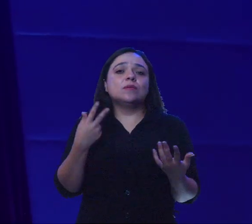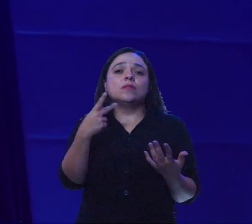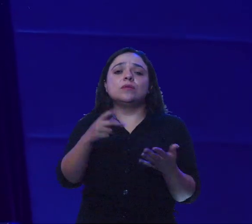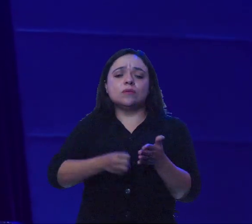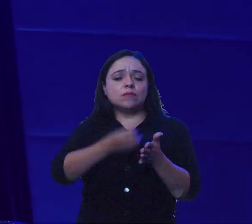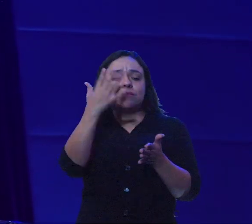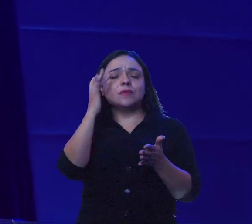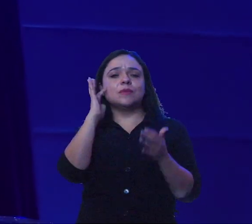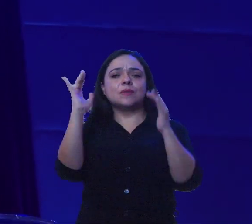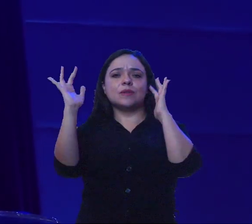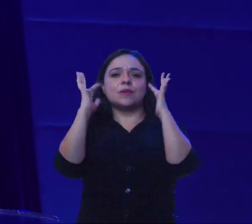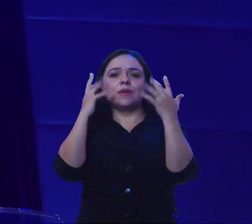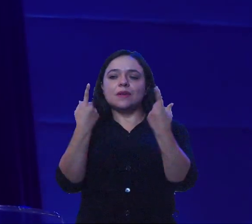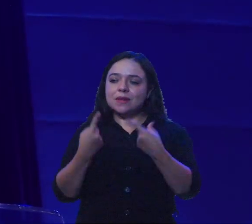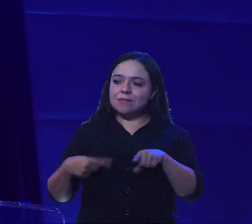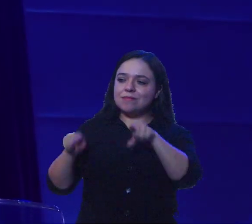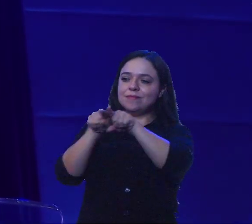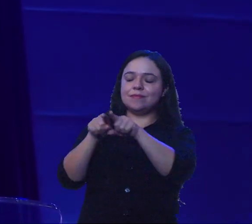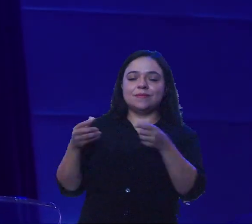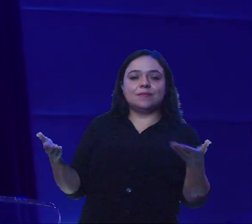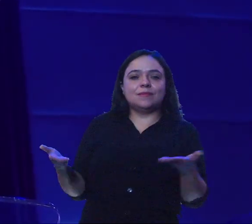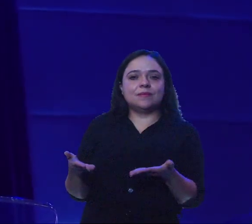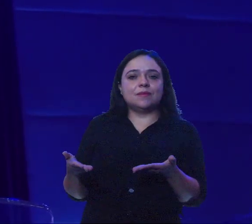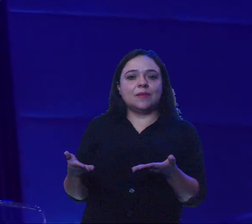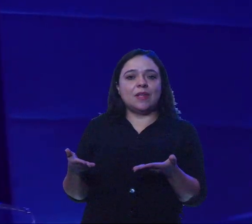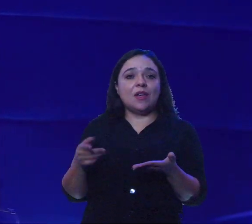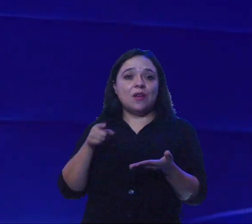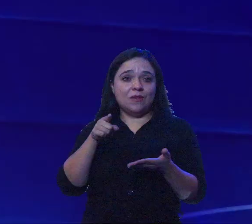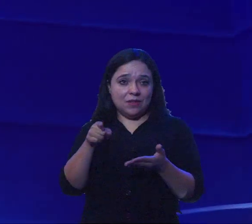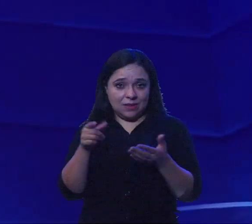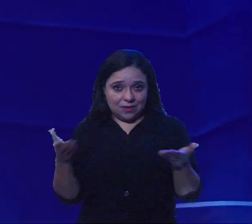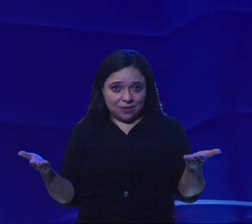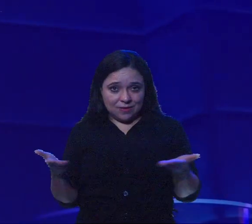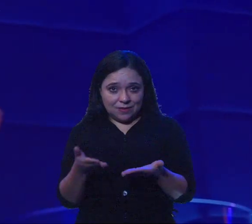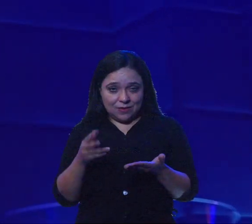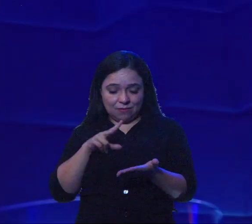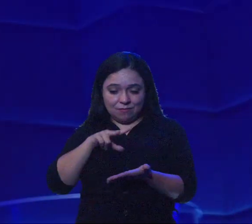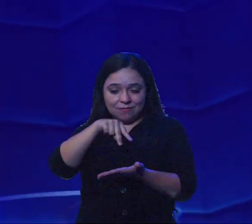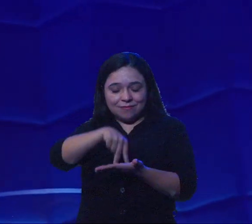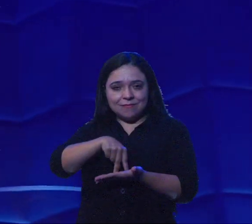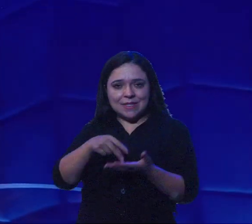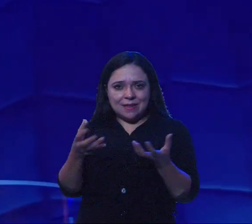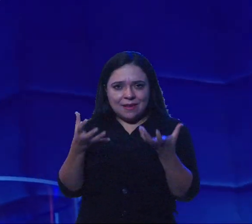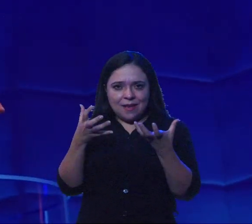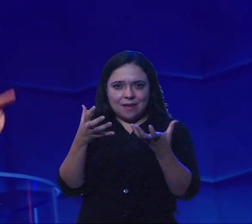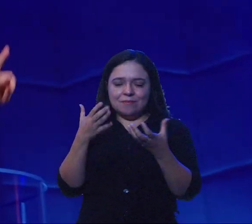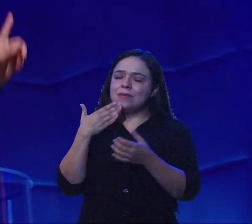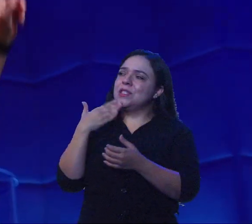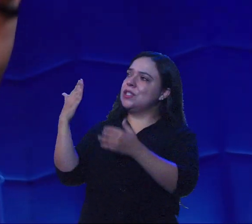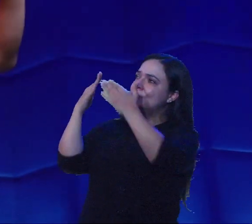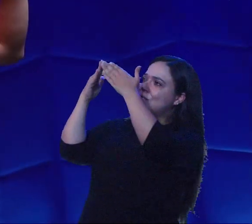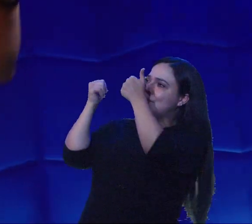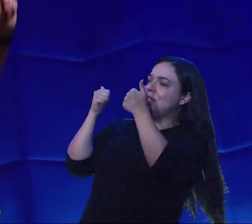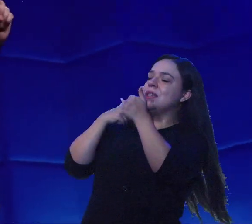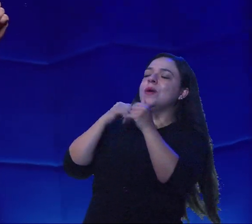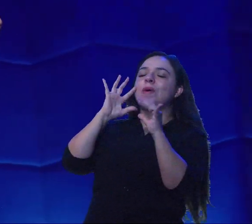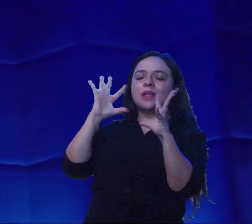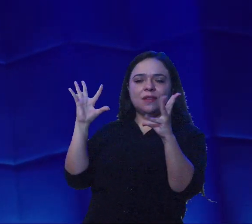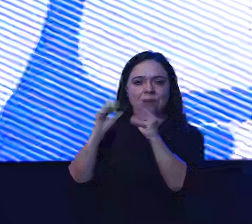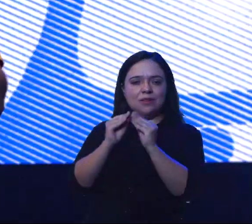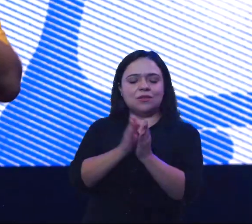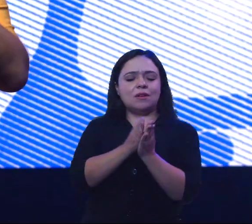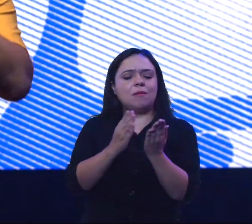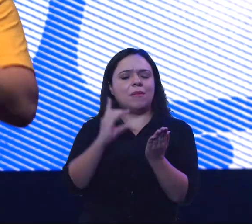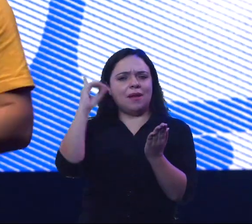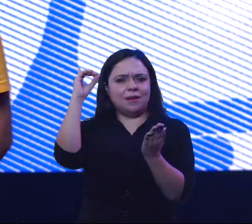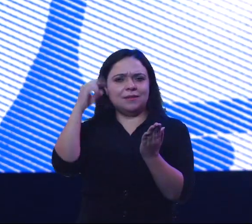restaurando hoje nesse lugar aqui? Se Deus falou com você hoje nesse lugar, eu queria pedir para você ficar em pé, dizendo assim: Senhor, eu entendi essa palavra e eu